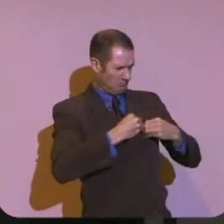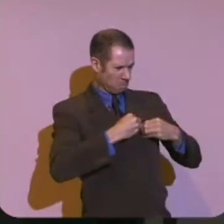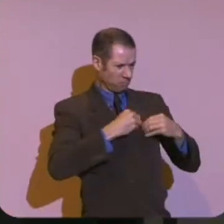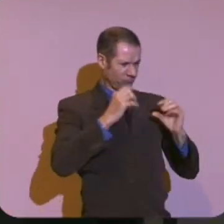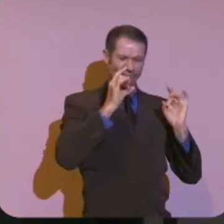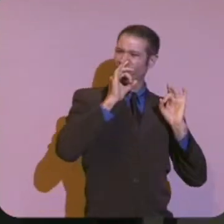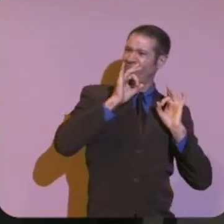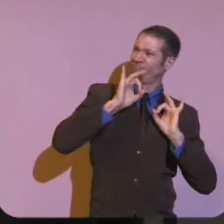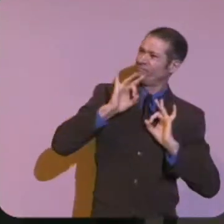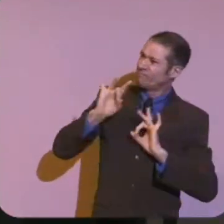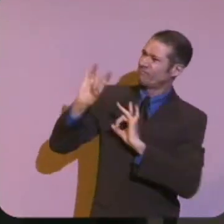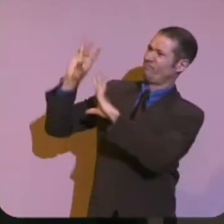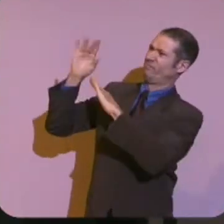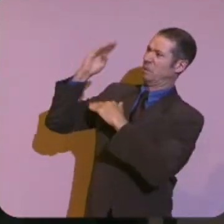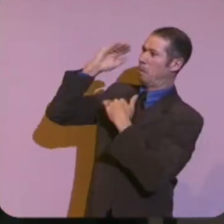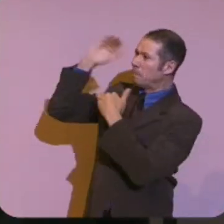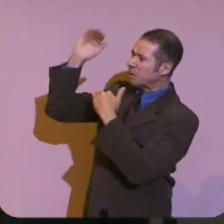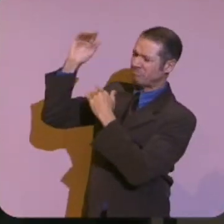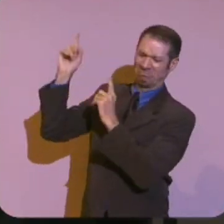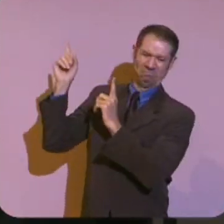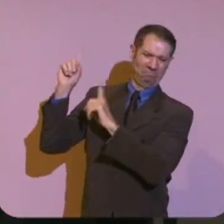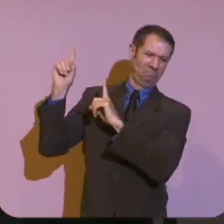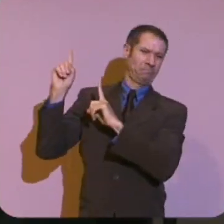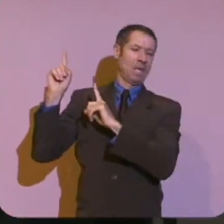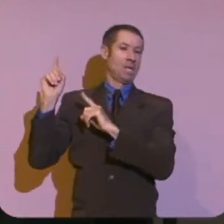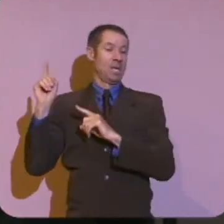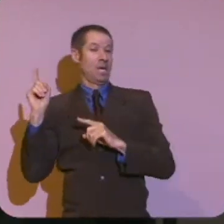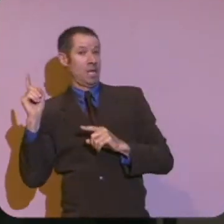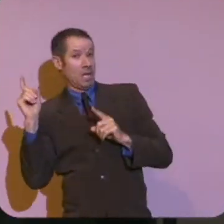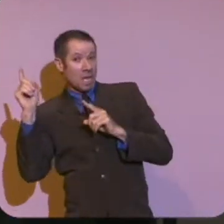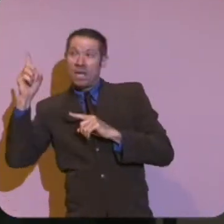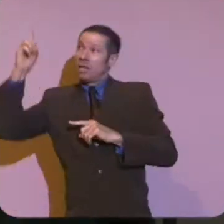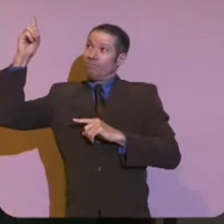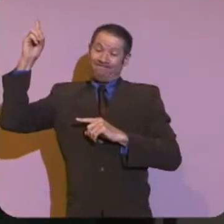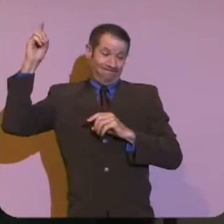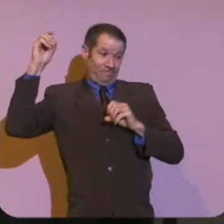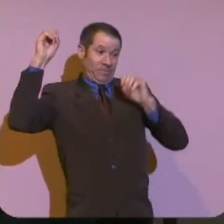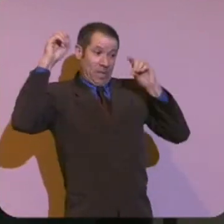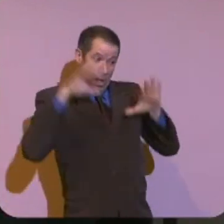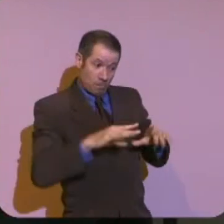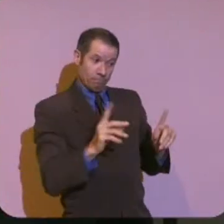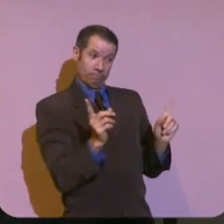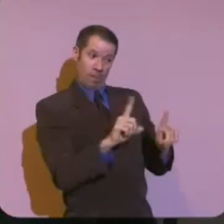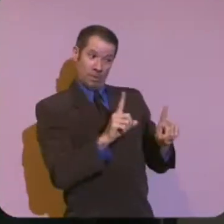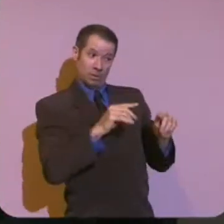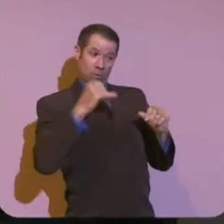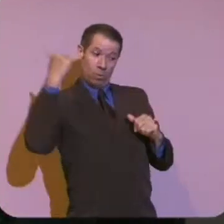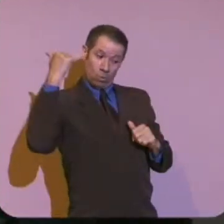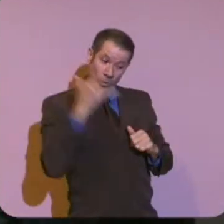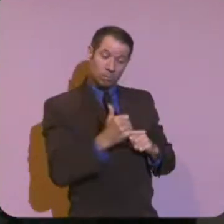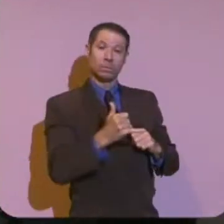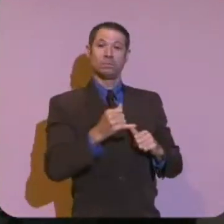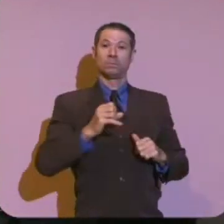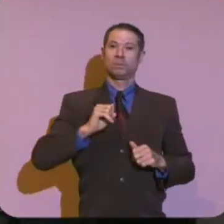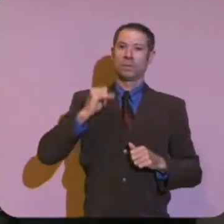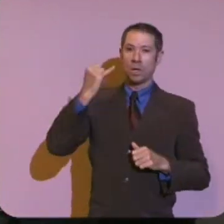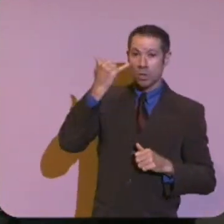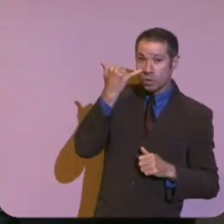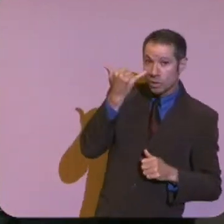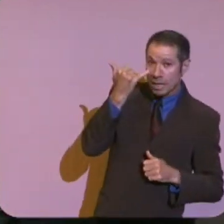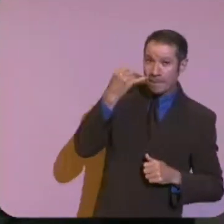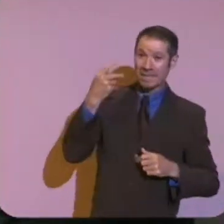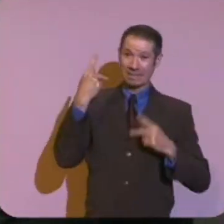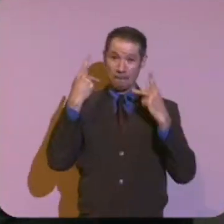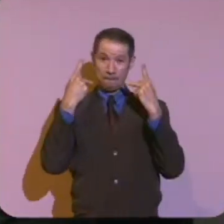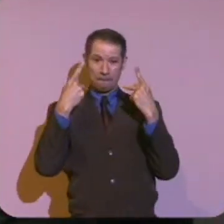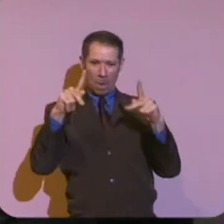me obedecer, não a abençoarei como havia declarado. Portanto, Jeremias, vai e